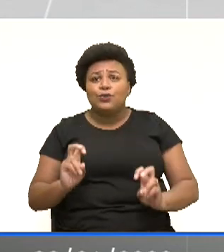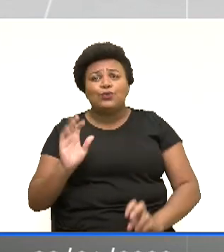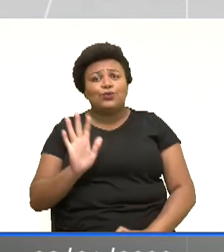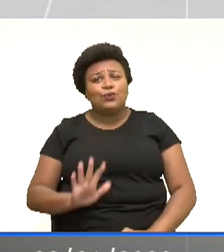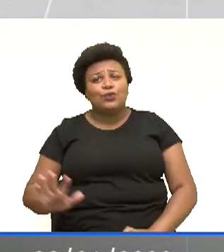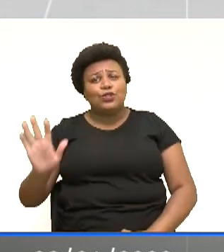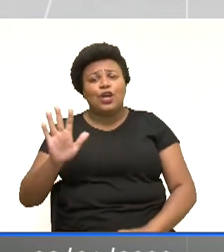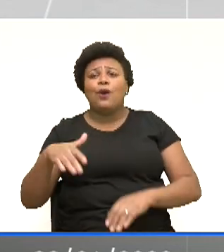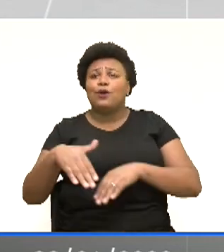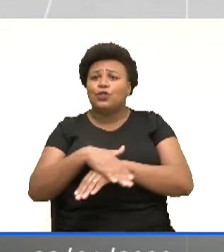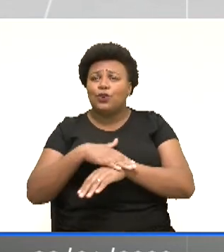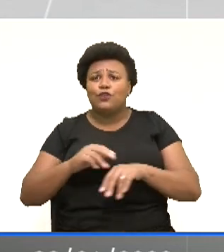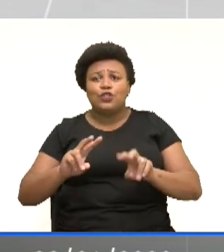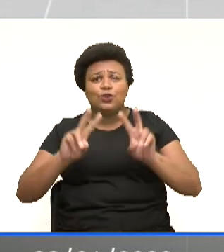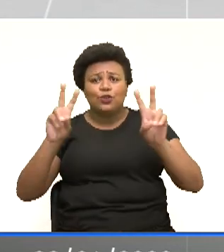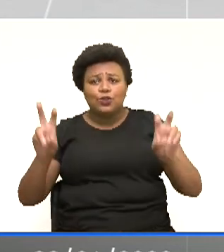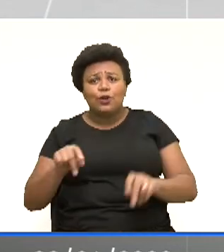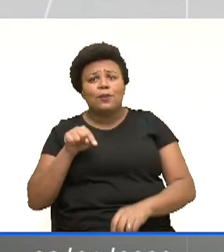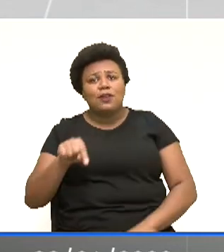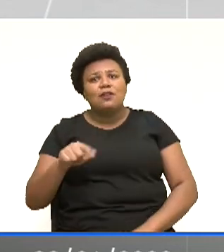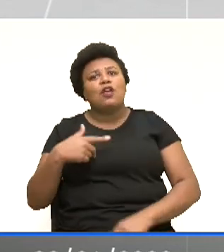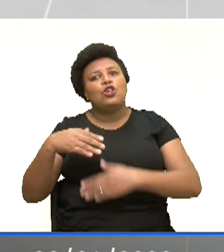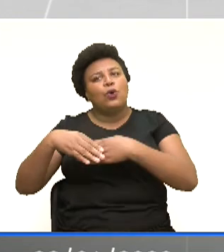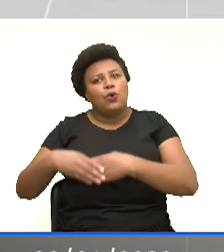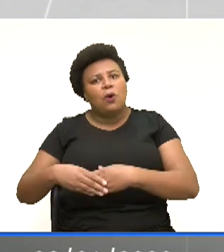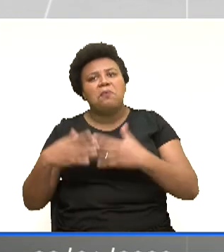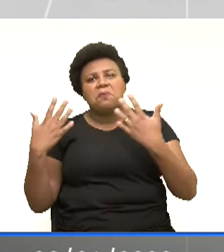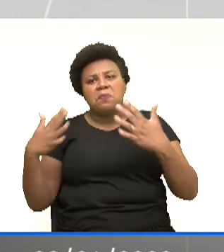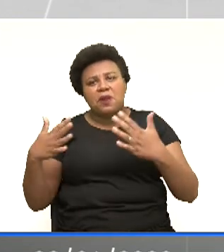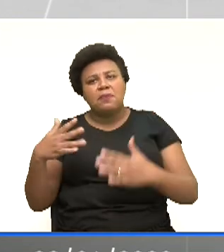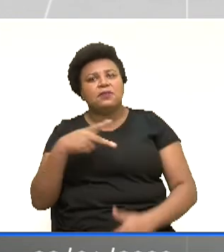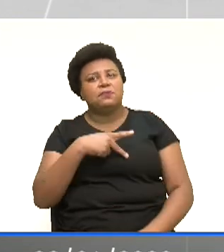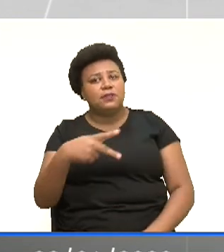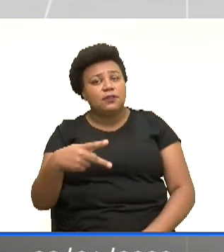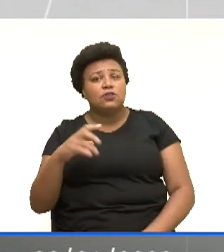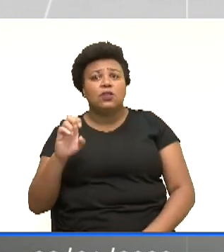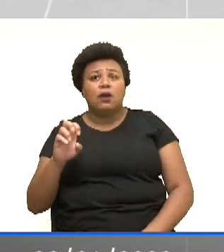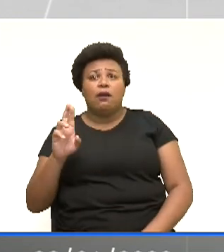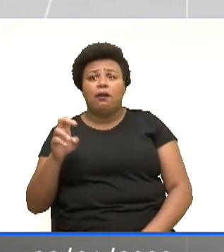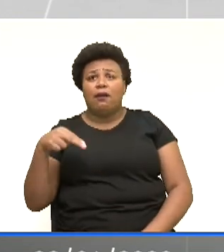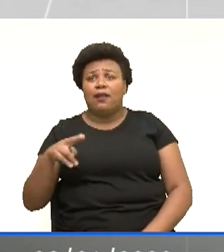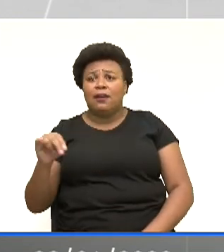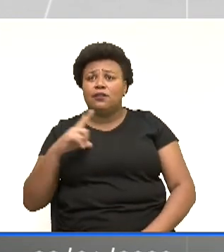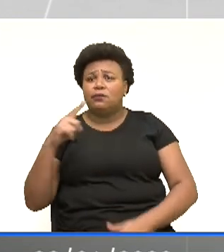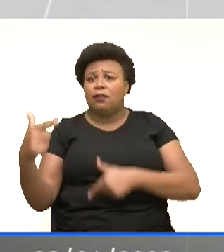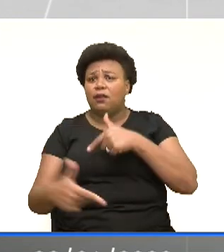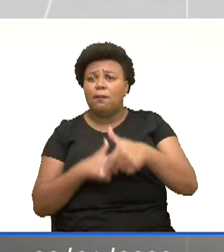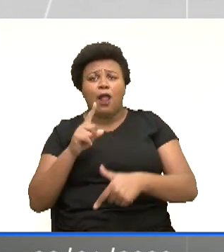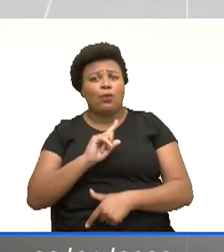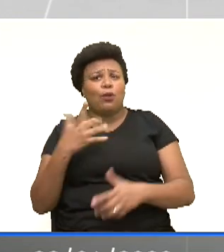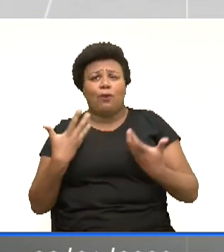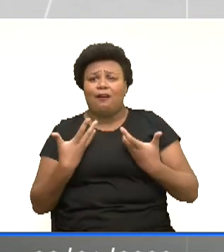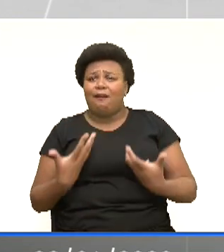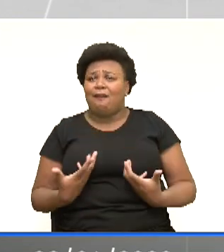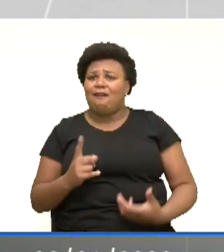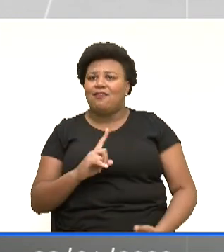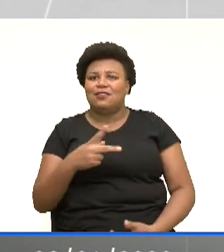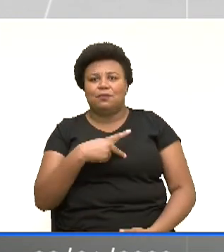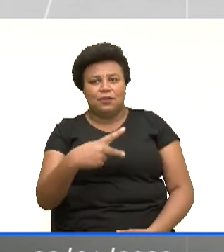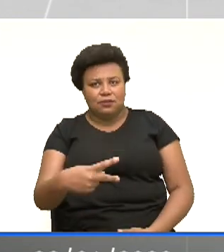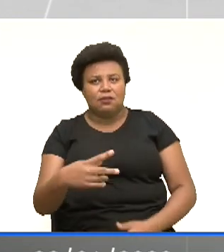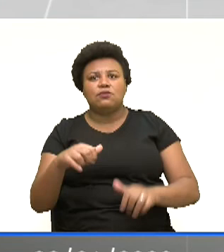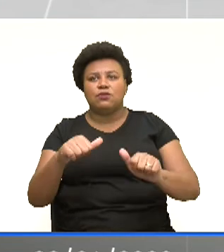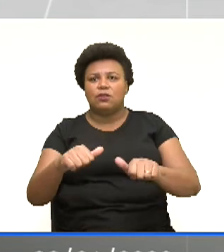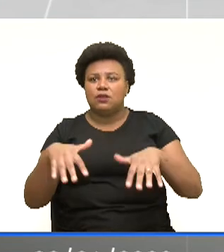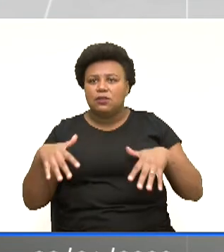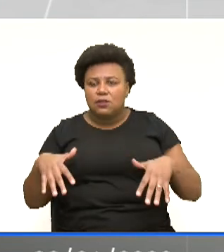a gente conversou sobre esse assunto, e eu lhe cumprimento, presidente Hernani, que tem trabalhado muito, incansavelmente, na presidência da